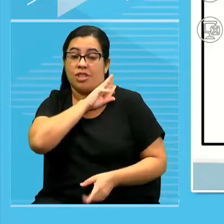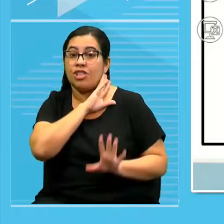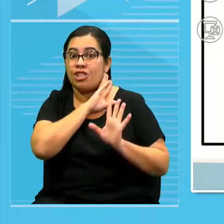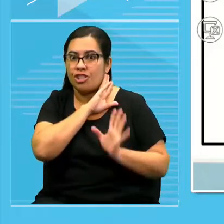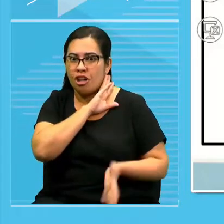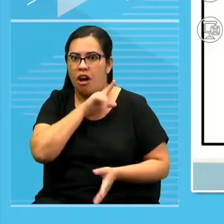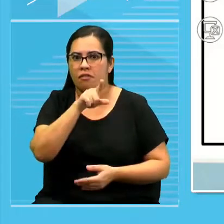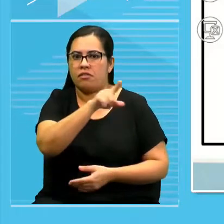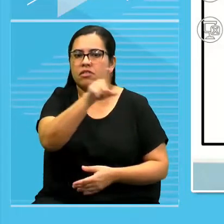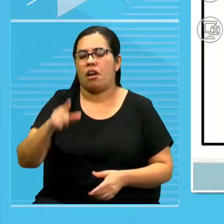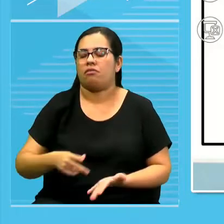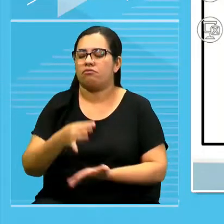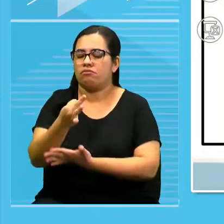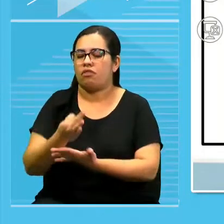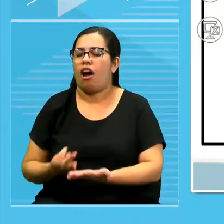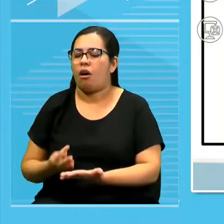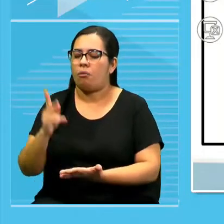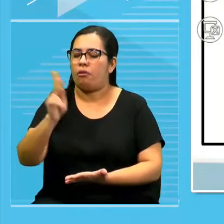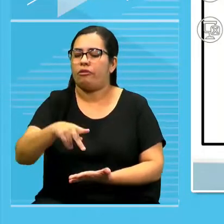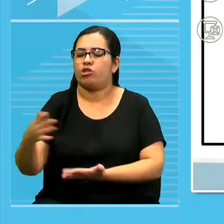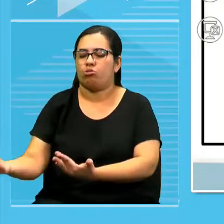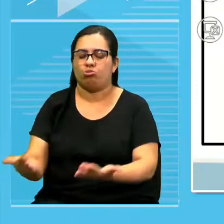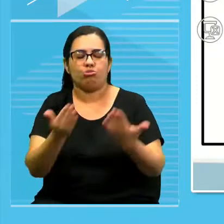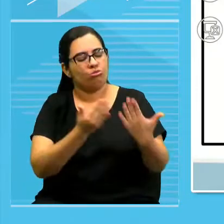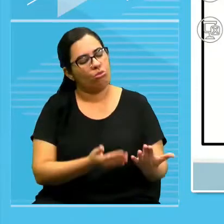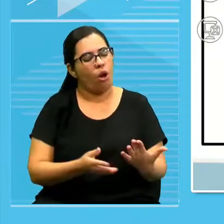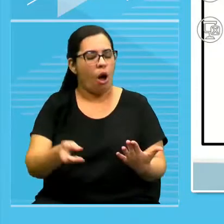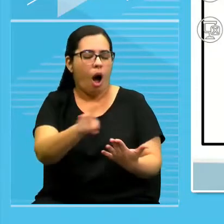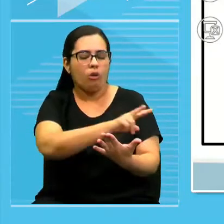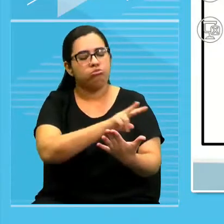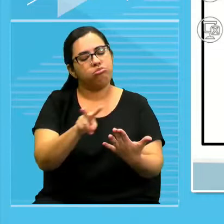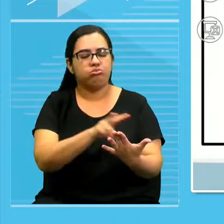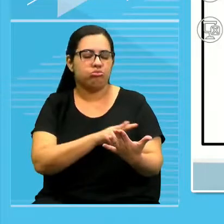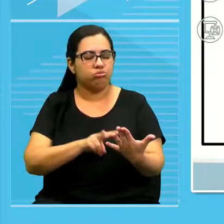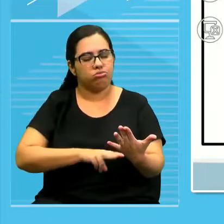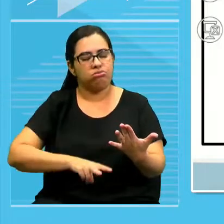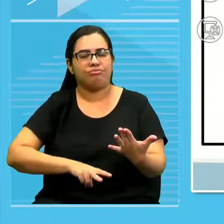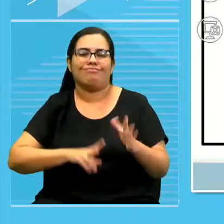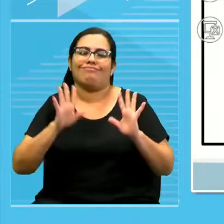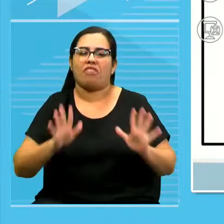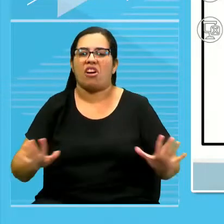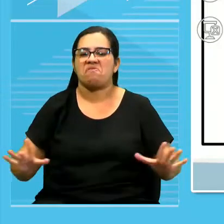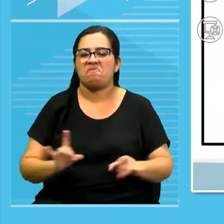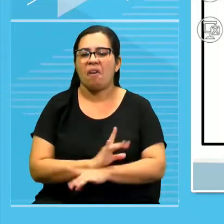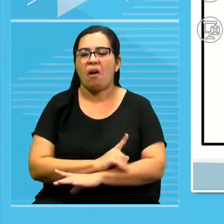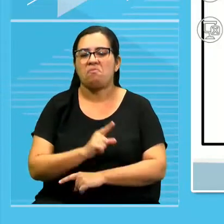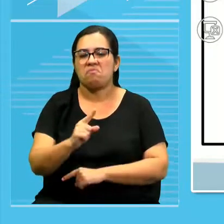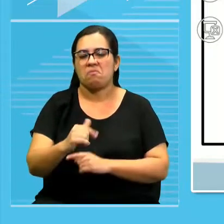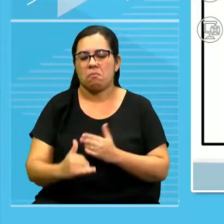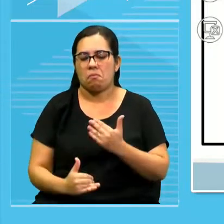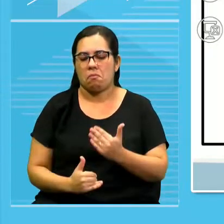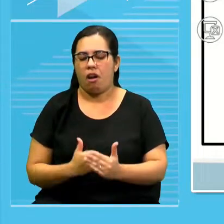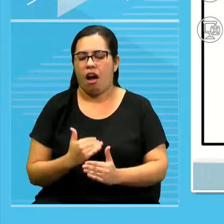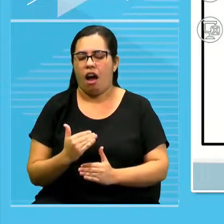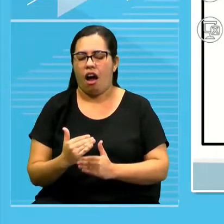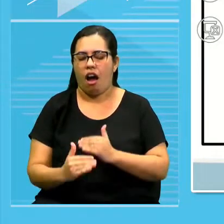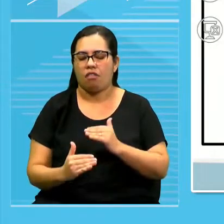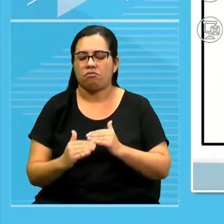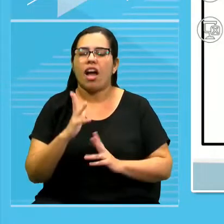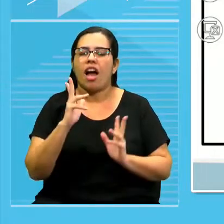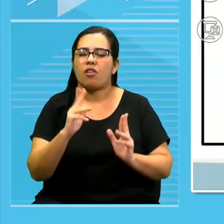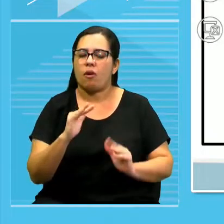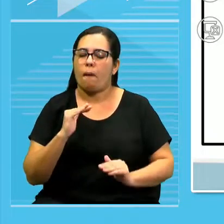de ler porque a medida que tu vai crescendo evoluindo tu vai passando por etapas dentro da escola